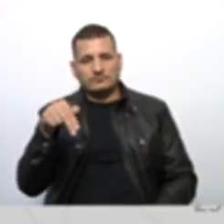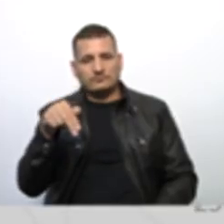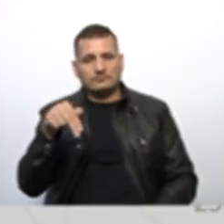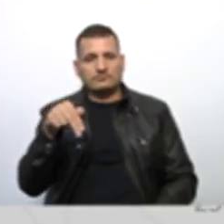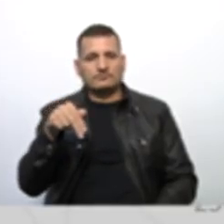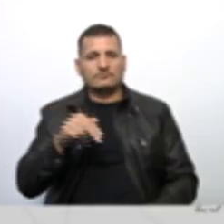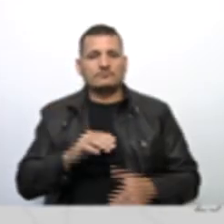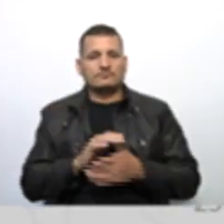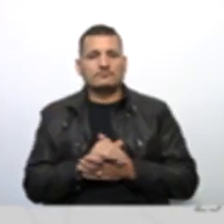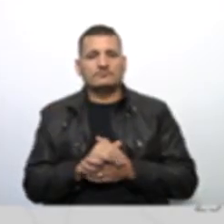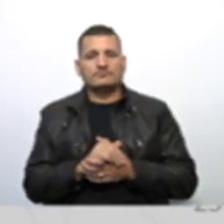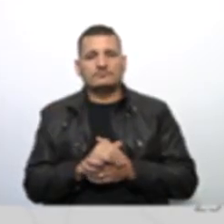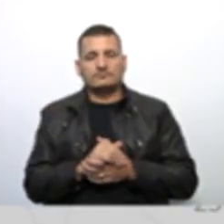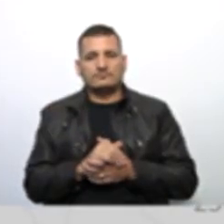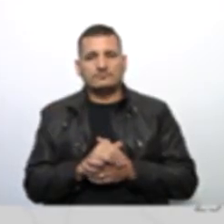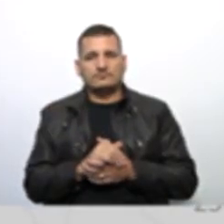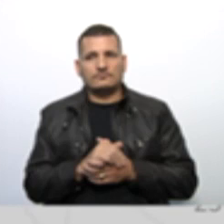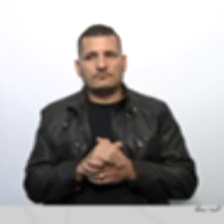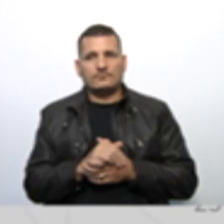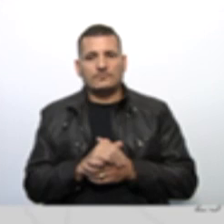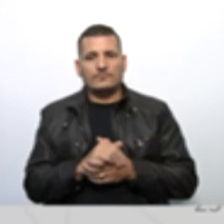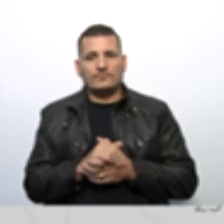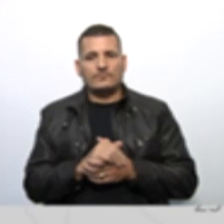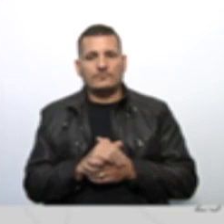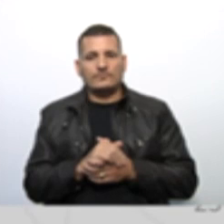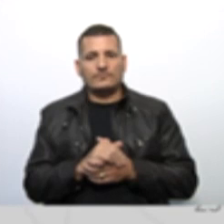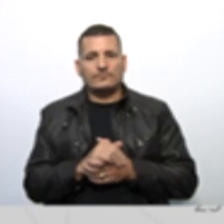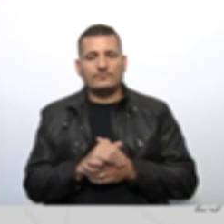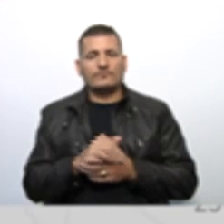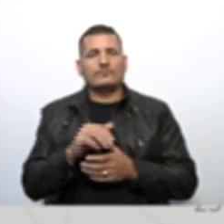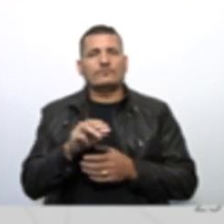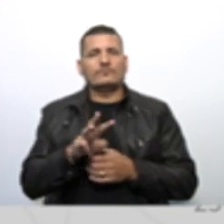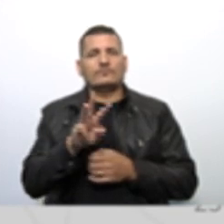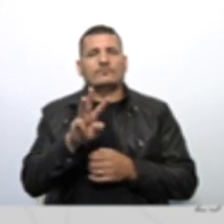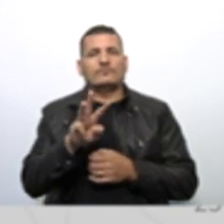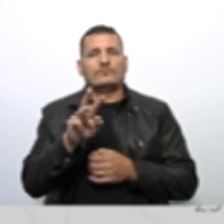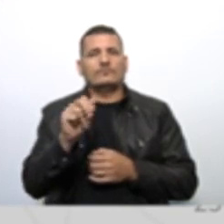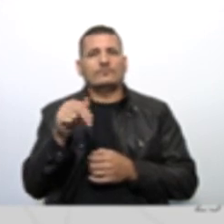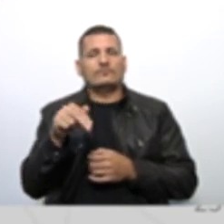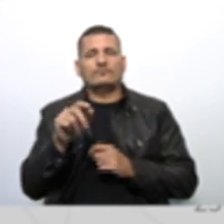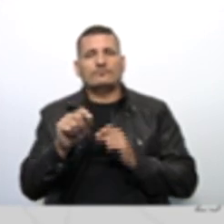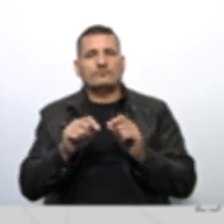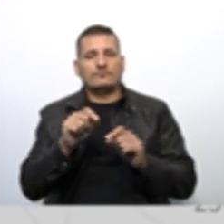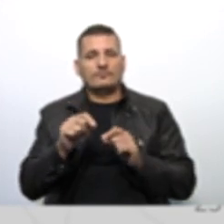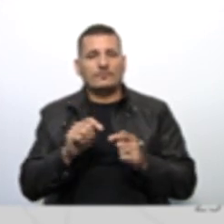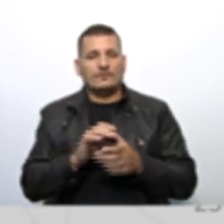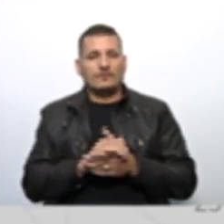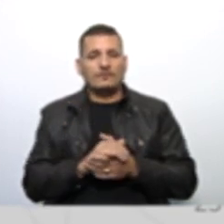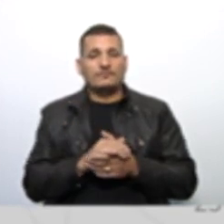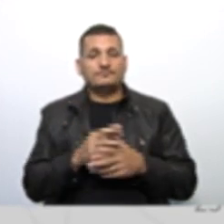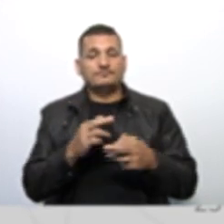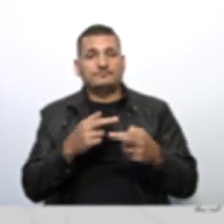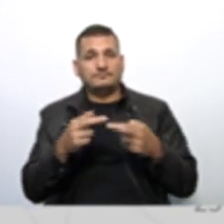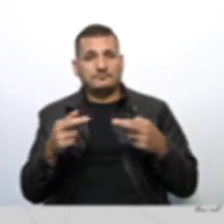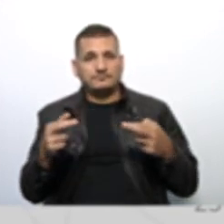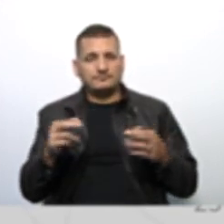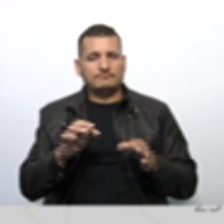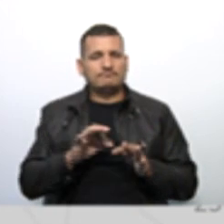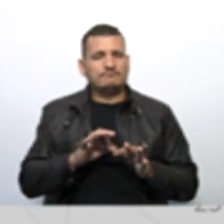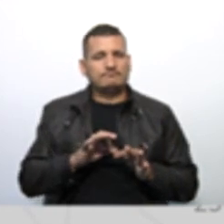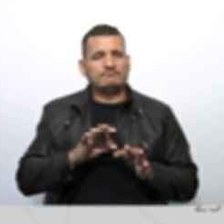Abrangência geográfica. WAN, pessoal. O que seria a nossa WAN? Rede de